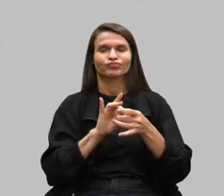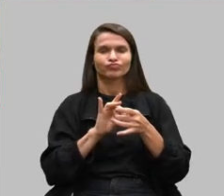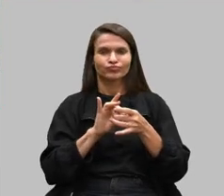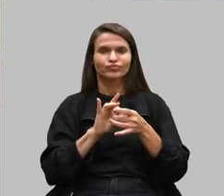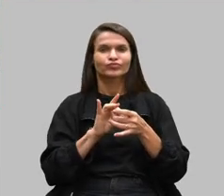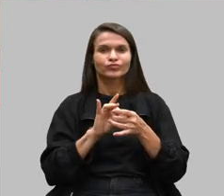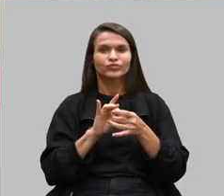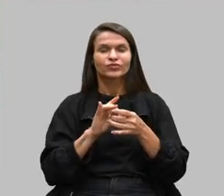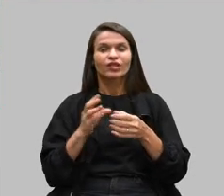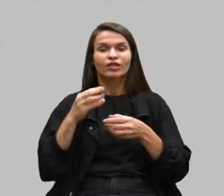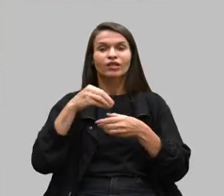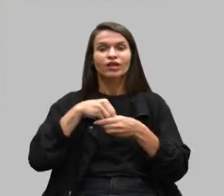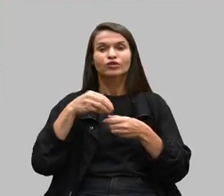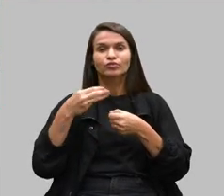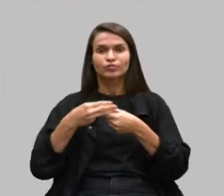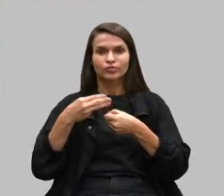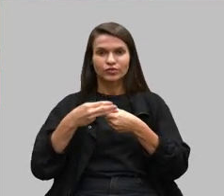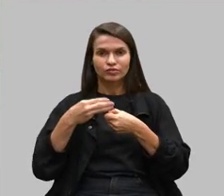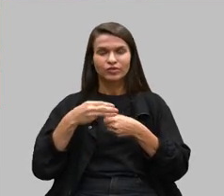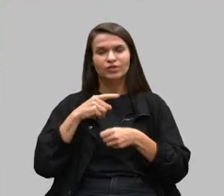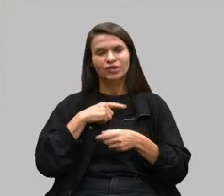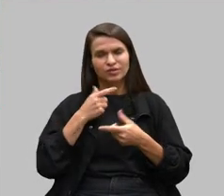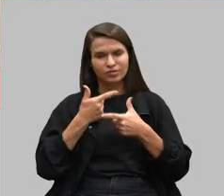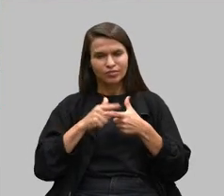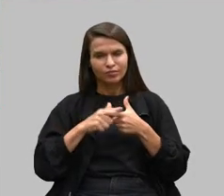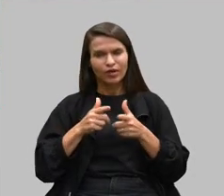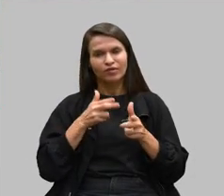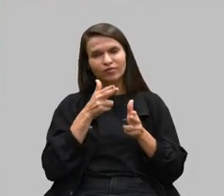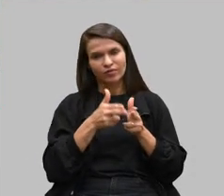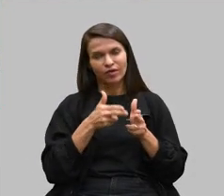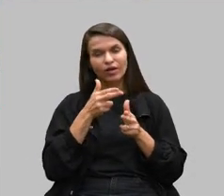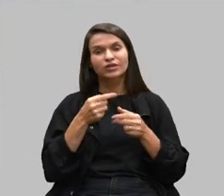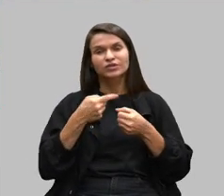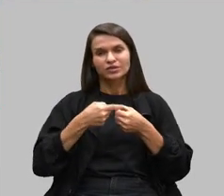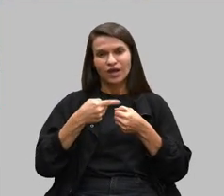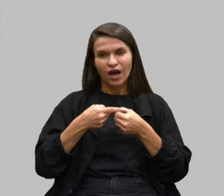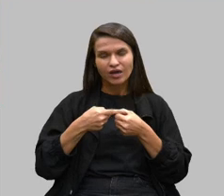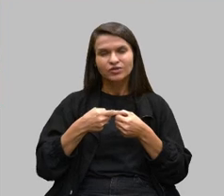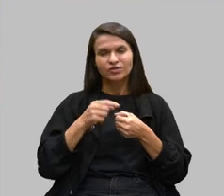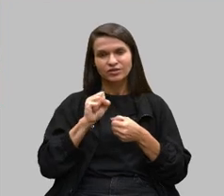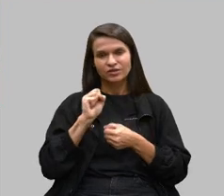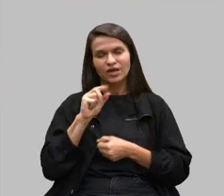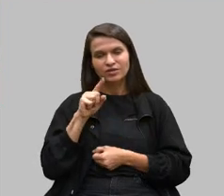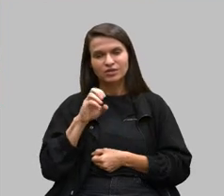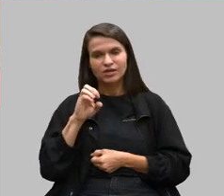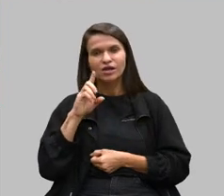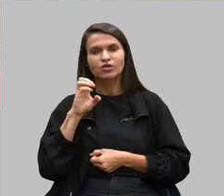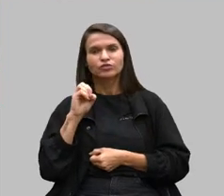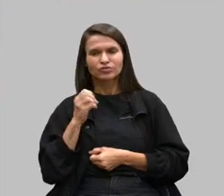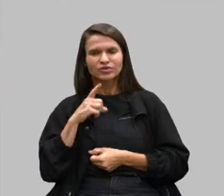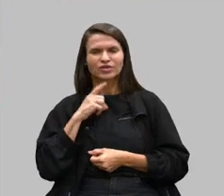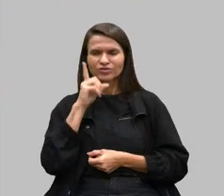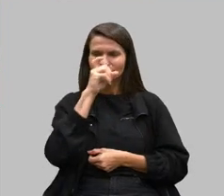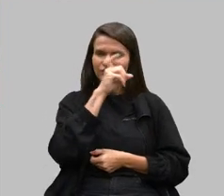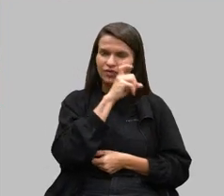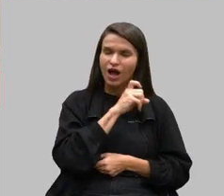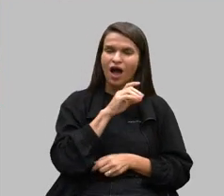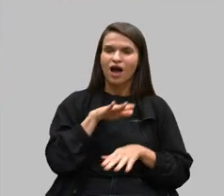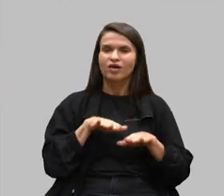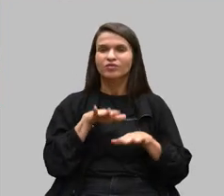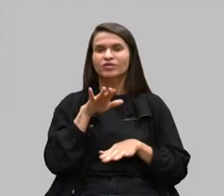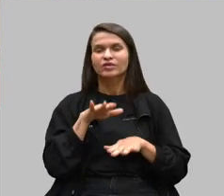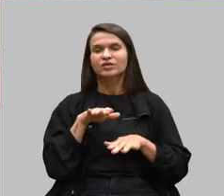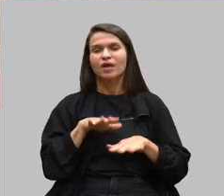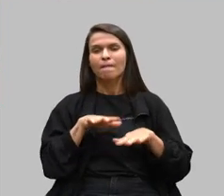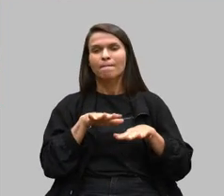municípios onde tem esse conflito da da ferrovia e faz é um desses locais que tem muito conflito muita dificuldade às vezes na na questão da